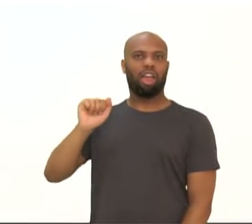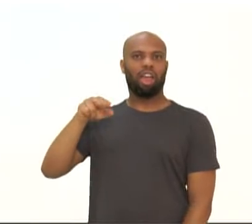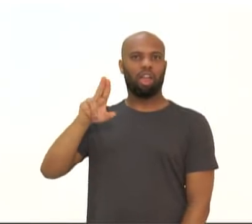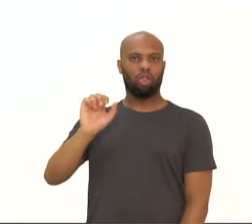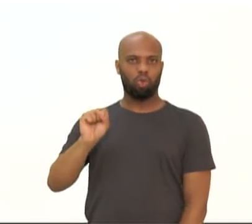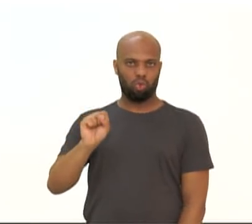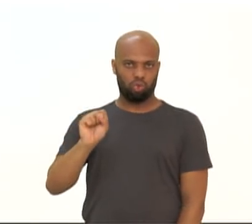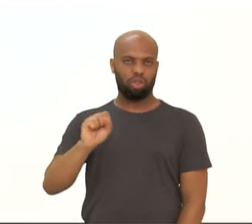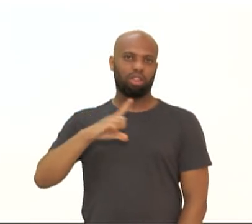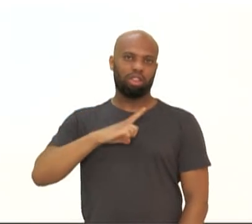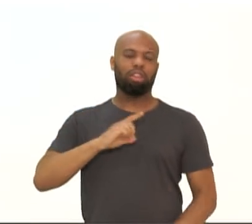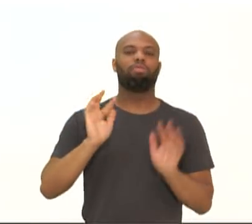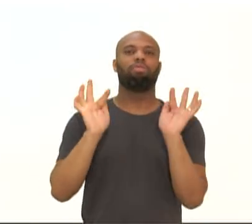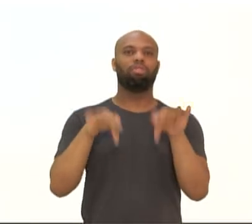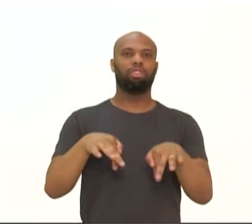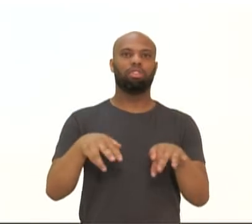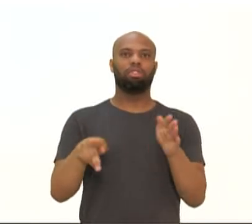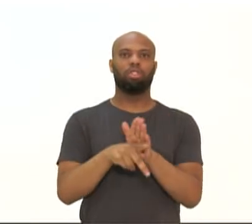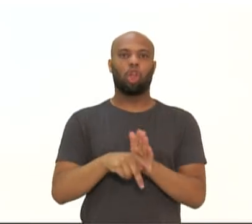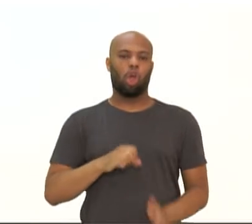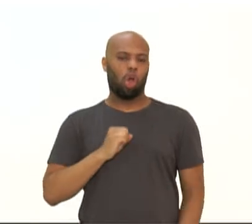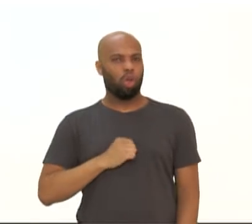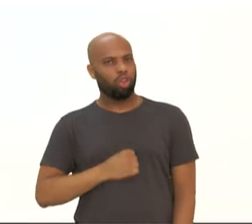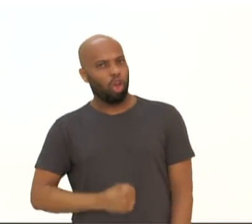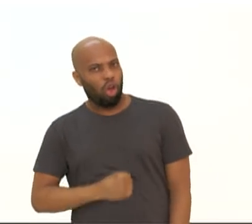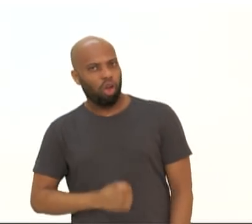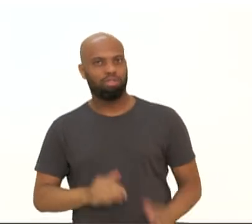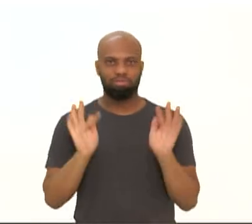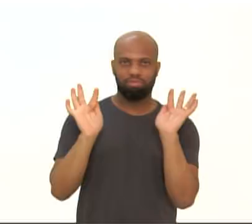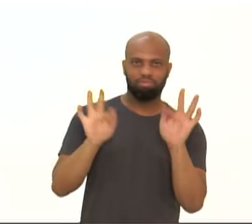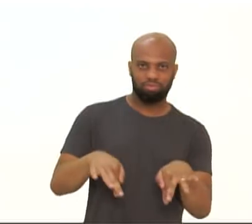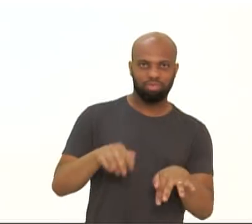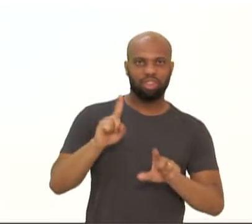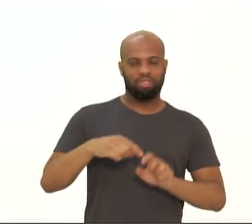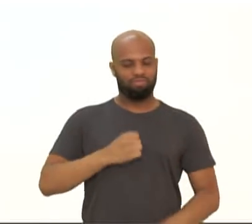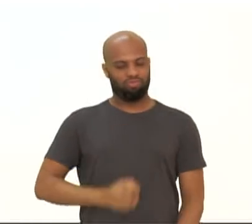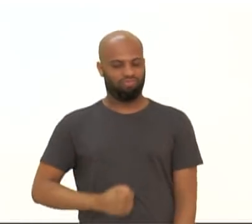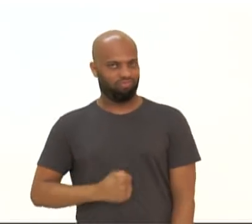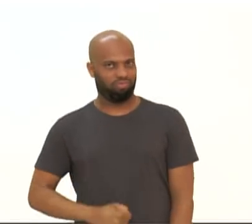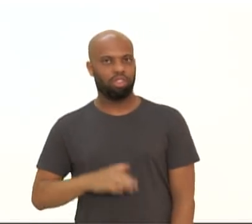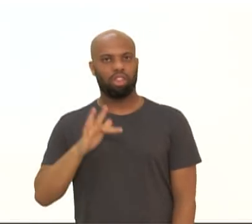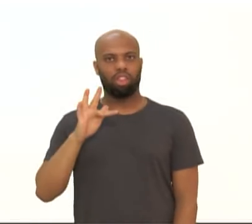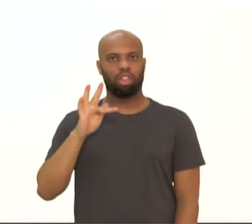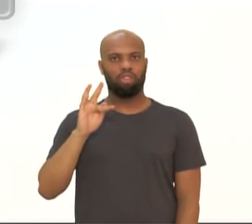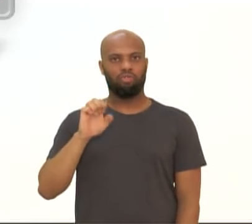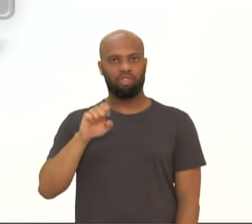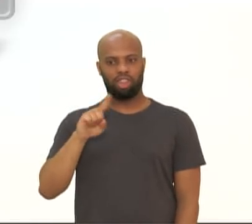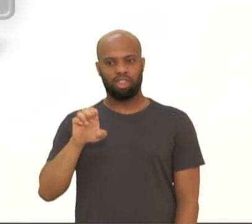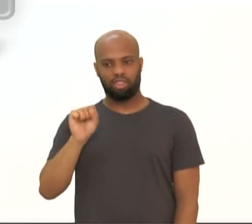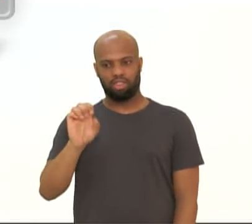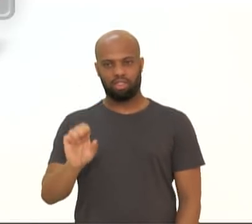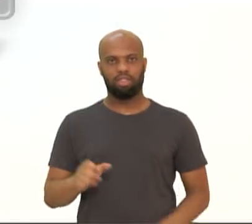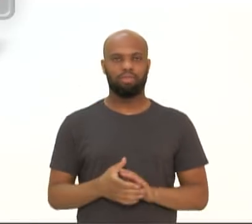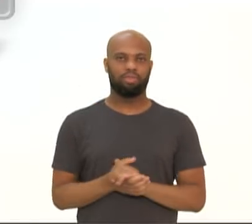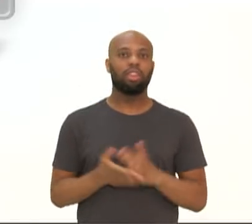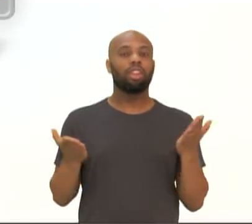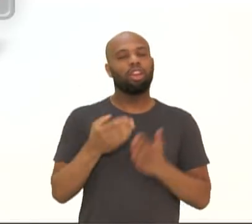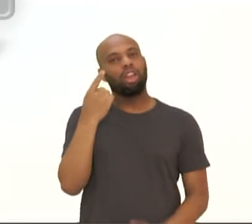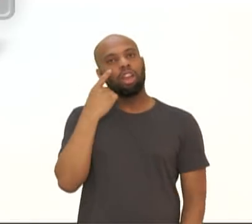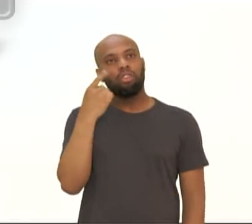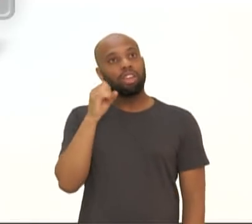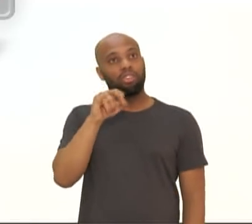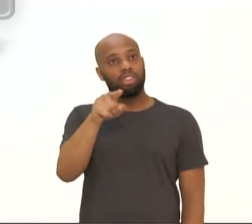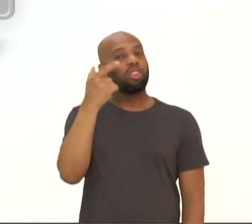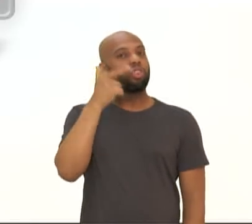mesmo da alimentação, aquilo que já não tem mais utilidade, que a gente chama de fezes, beleza? Vamos ver então